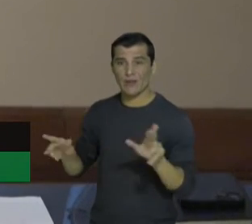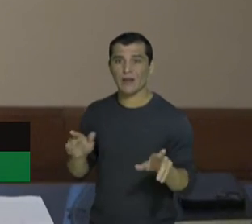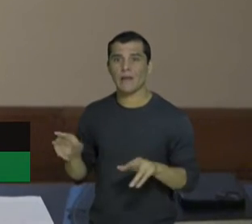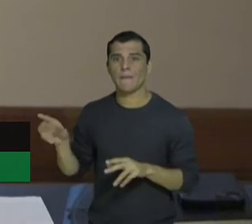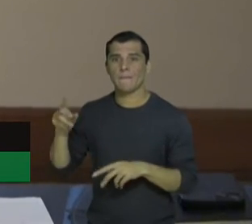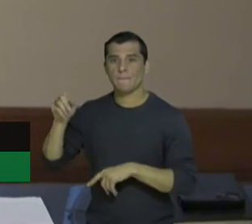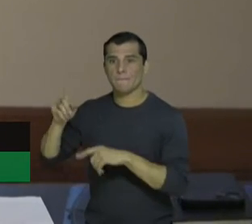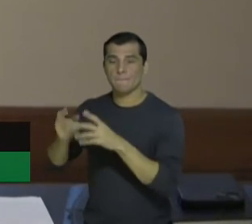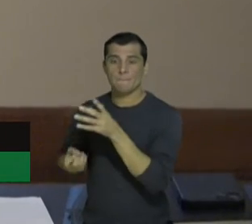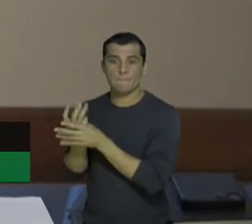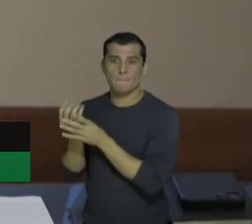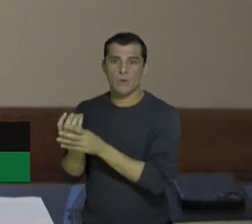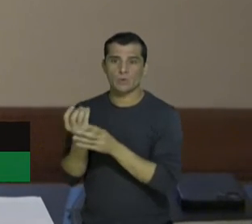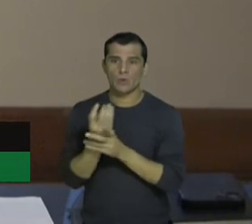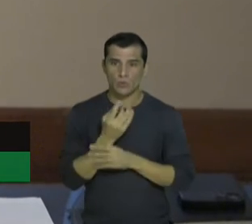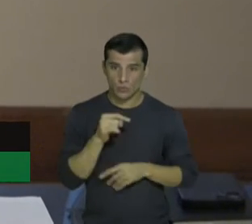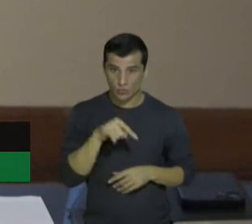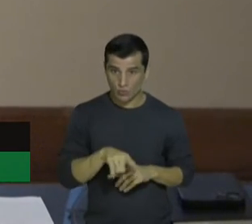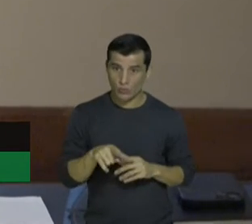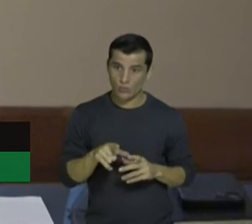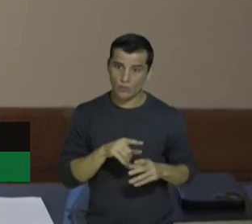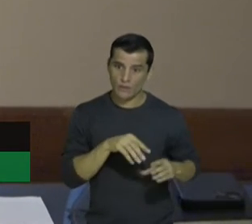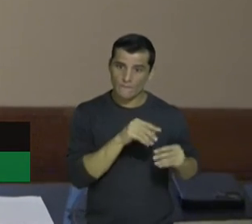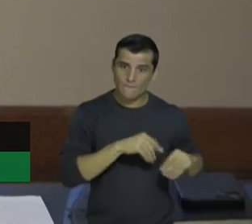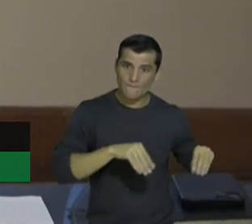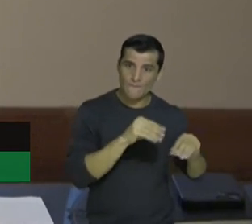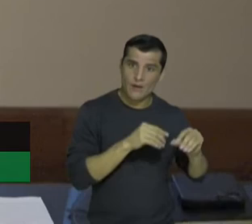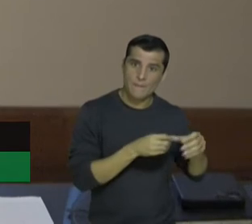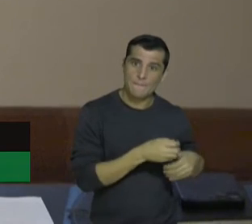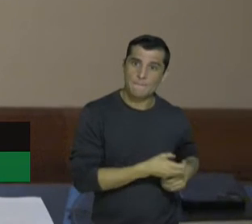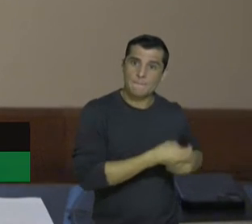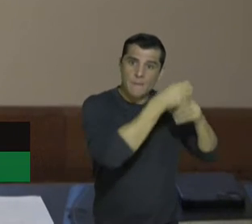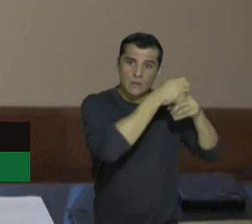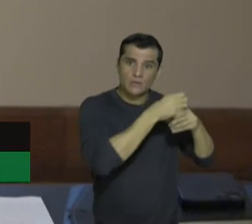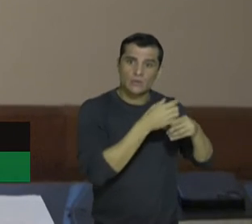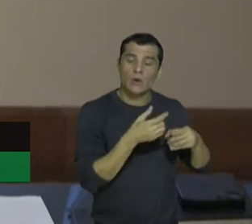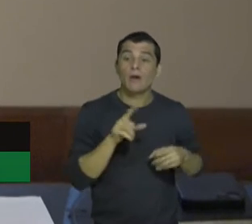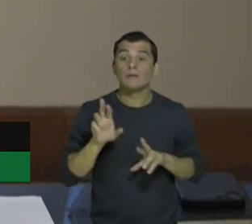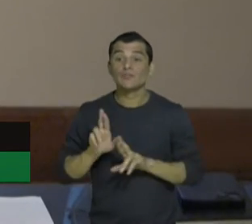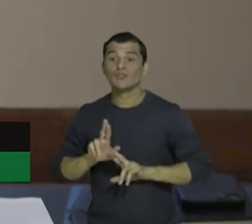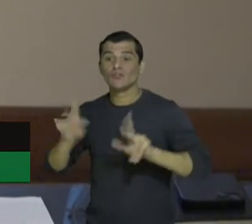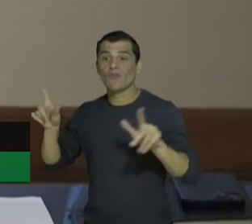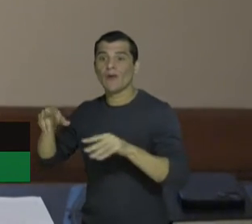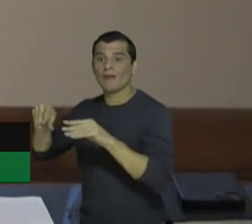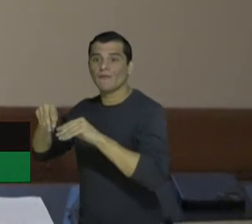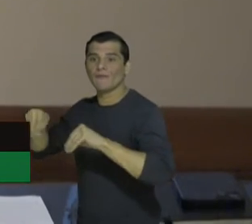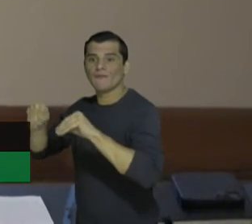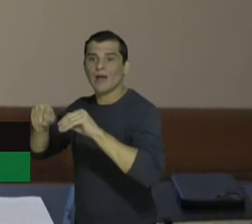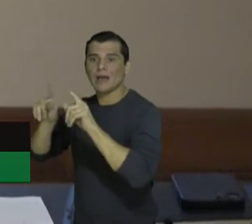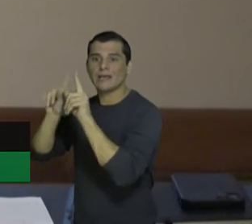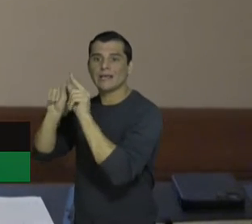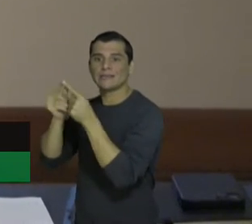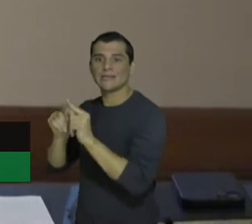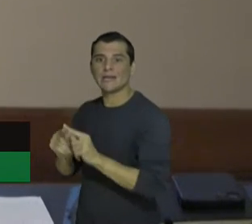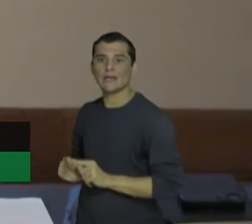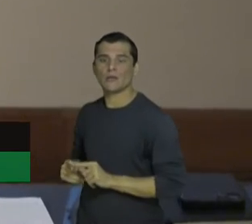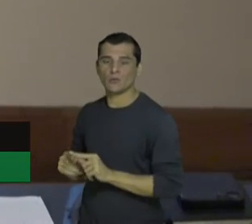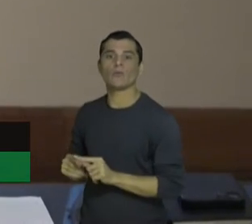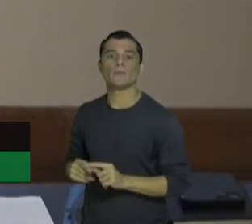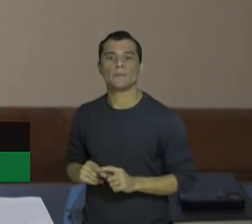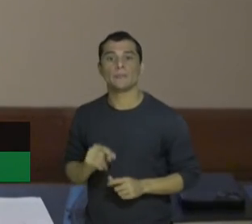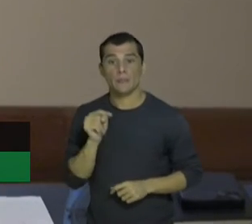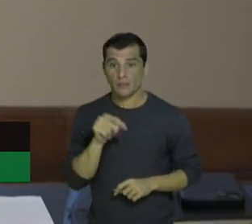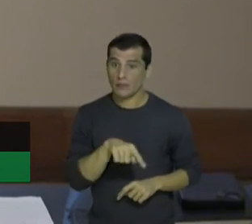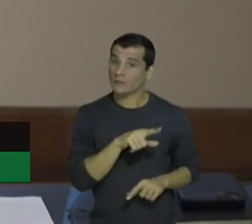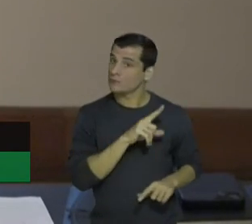totalmente diferente da farinha que é utilizada regularmente e historicamente mas um produto e Clean Label sem nenhum tipo de